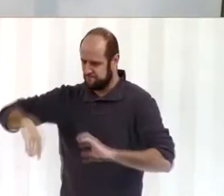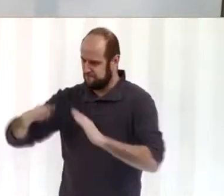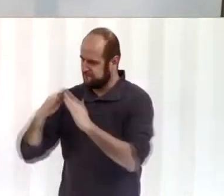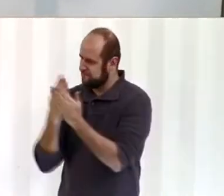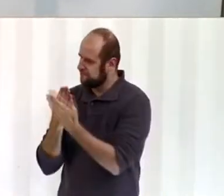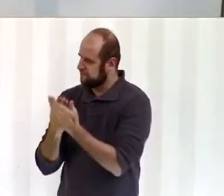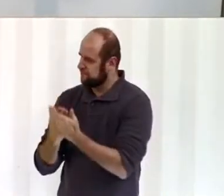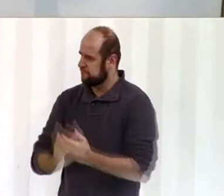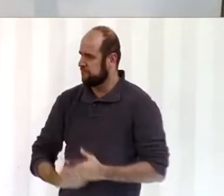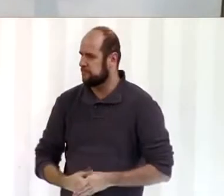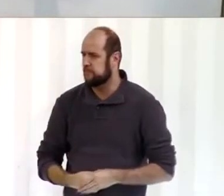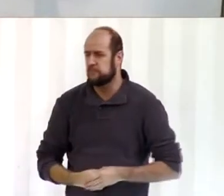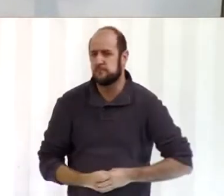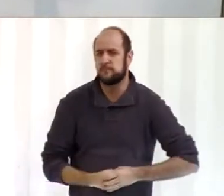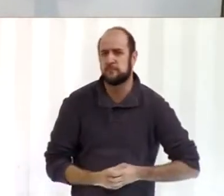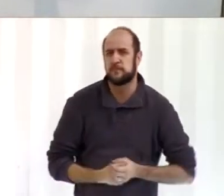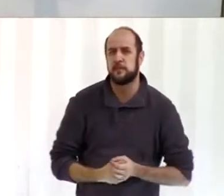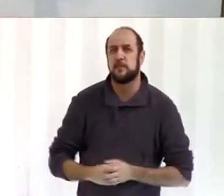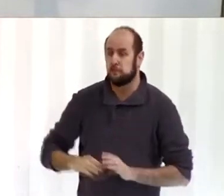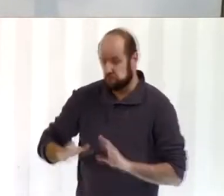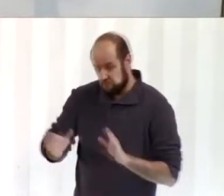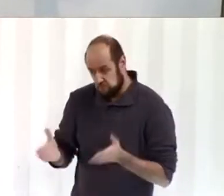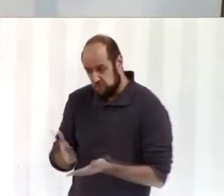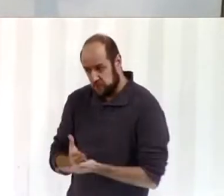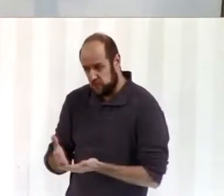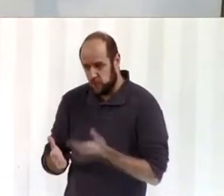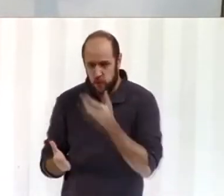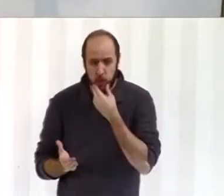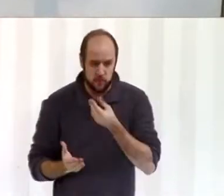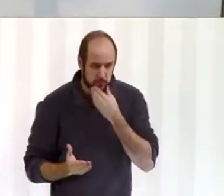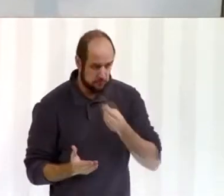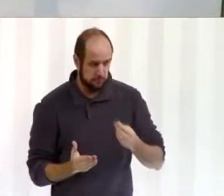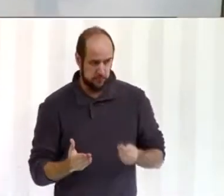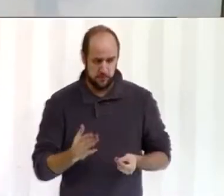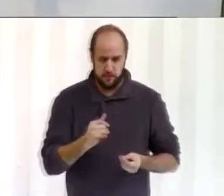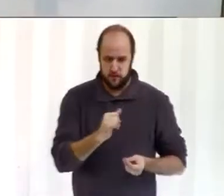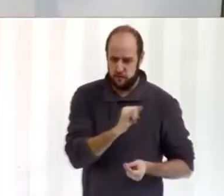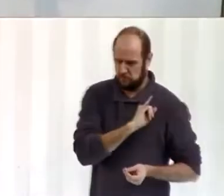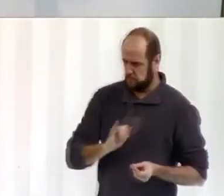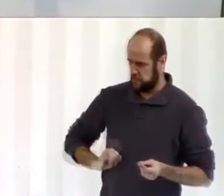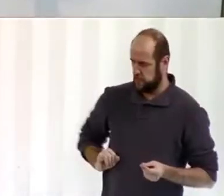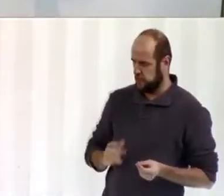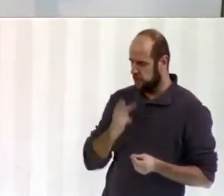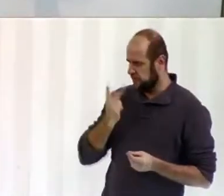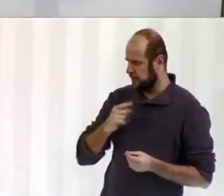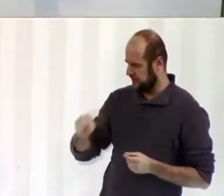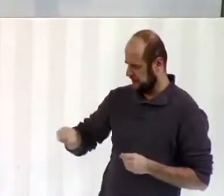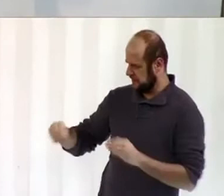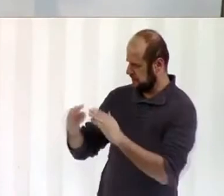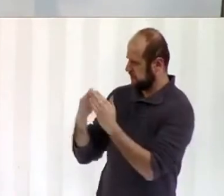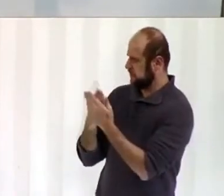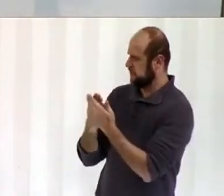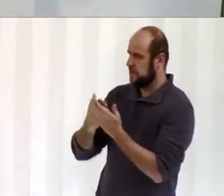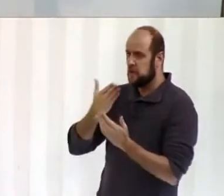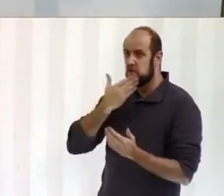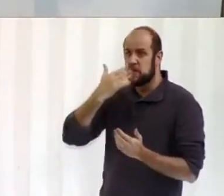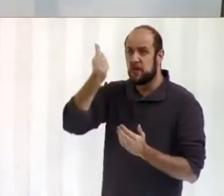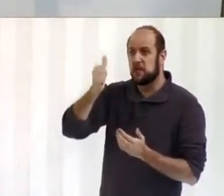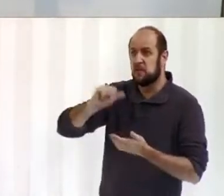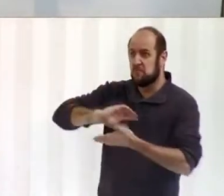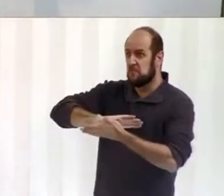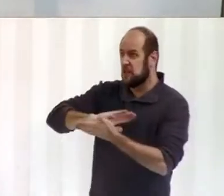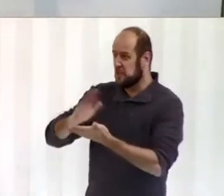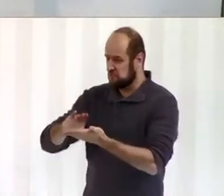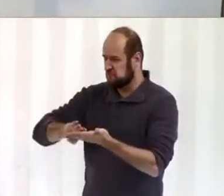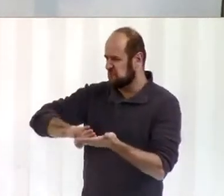E aí Dom Pedro, o imperador, diz assim, essa escola poderia ir muito melhor se vocês tirassem o ensino religioso